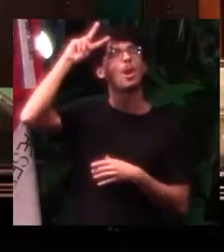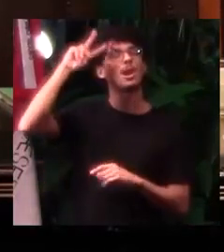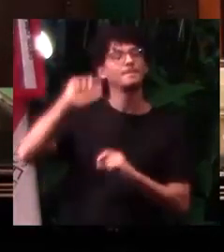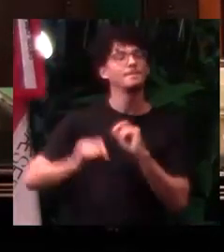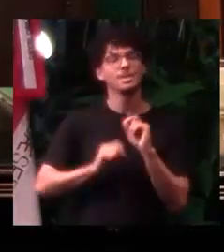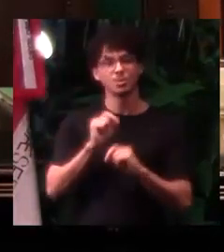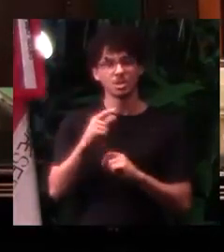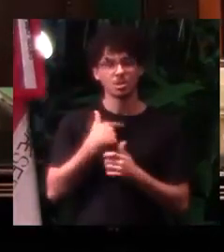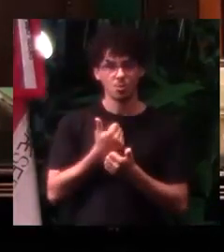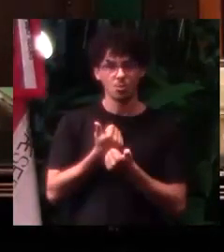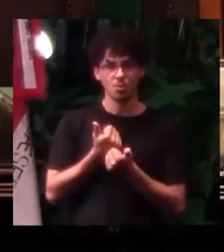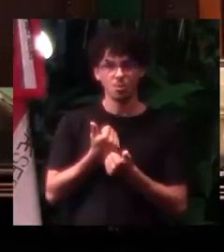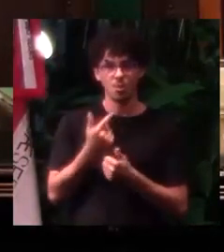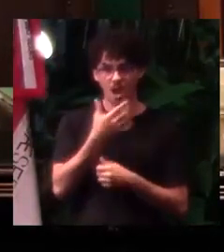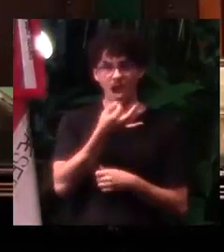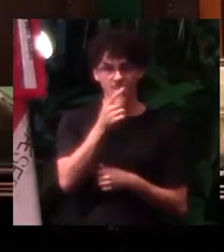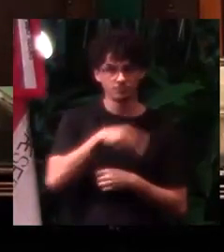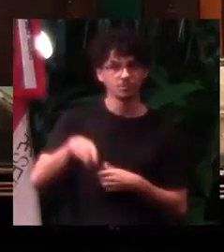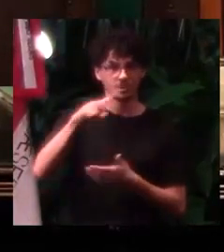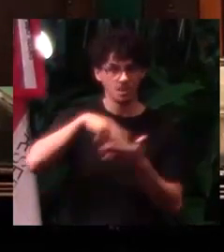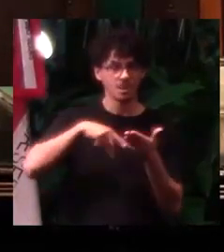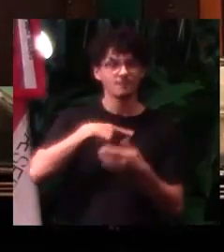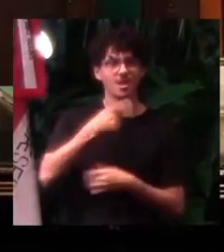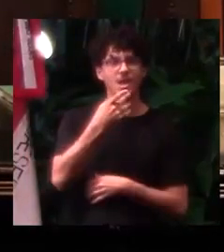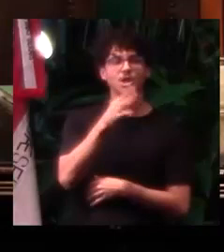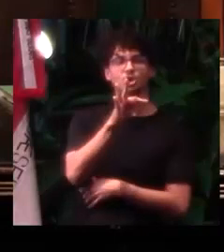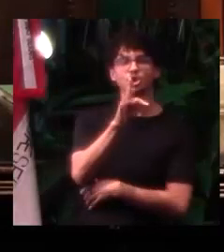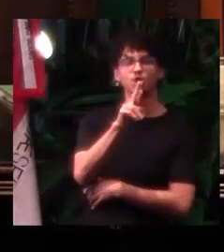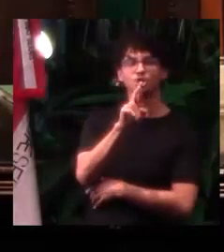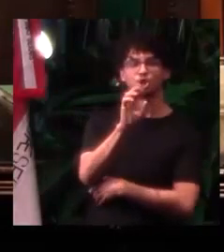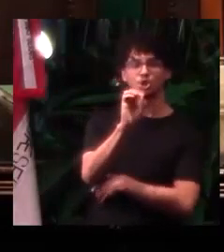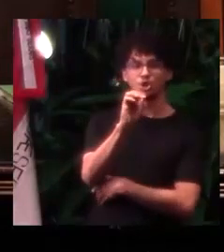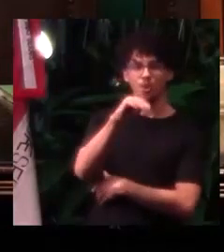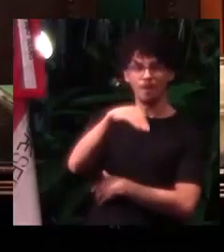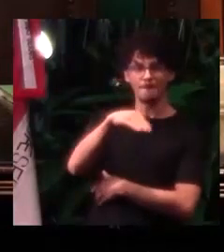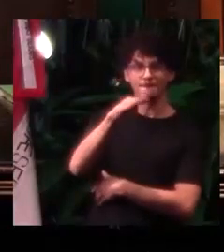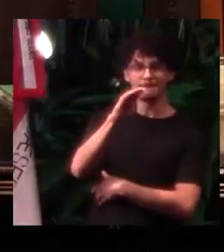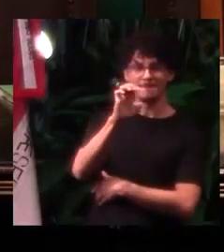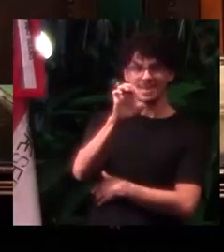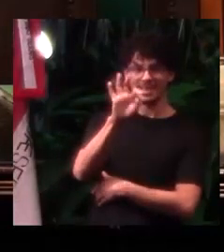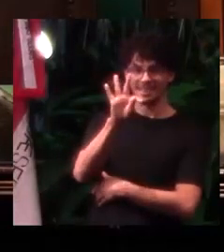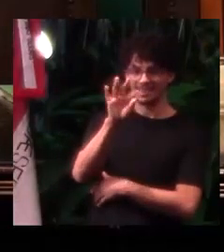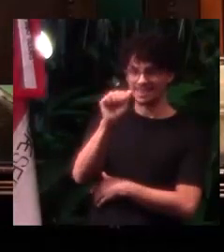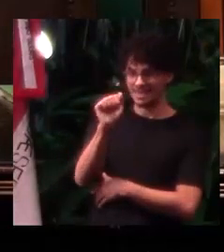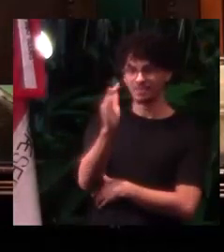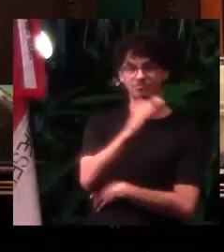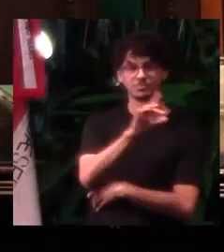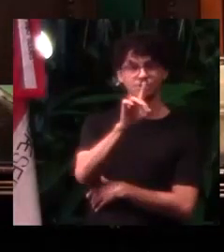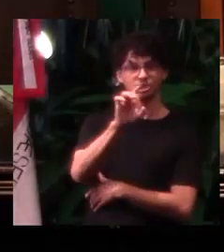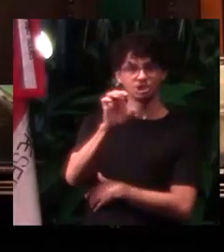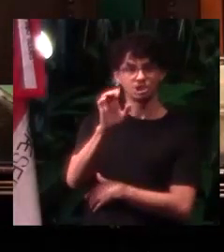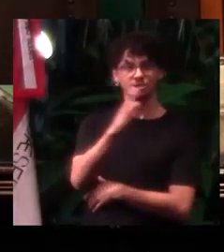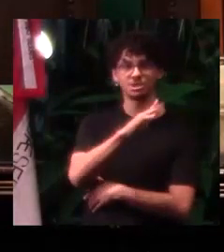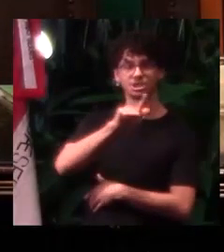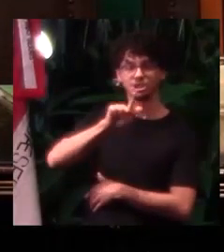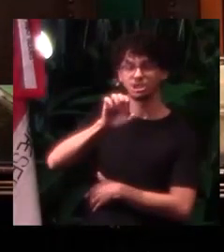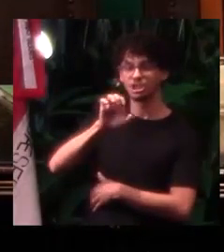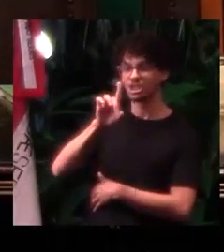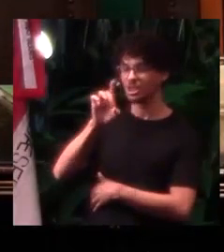Eu recomendo a leitura para vocês. Chama A Trombeta de Gedeon. É um livro antigo de um autor